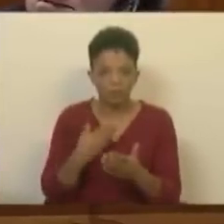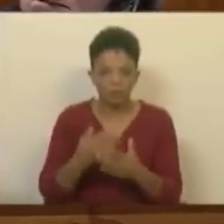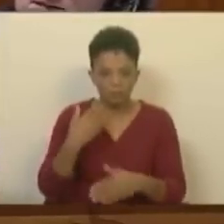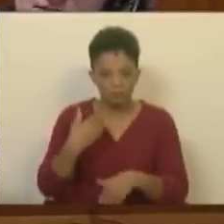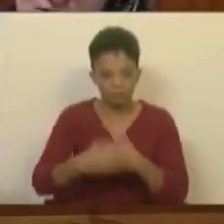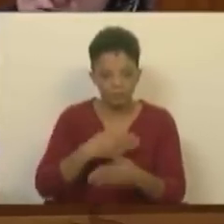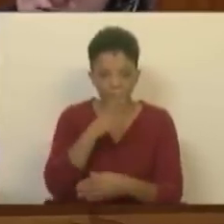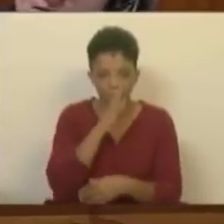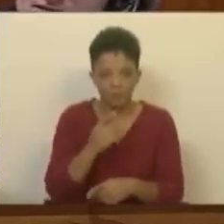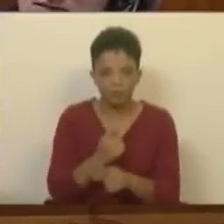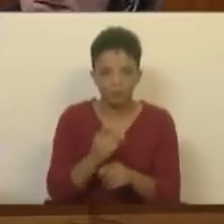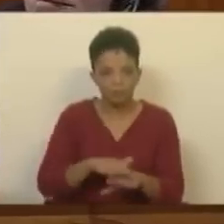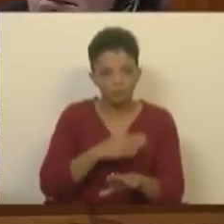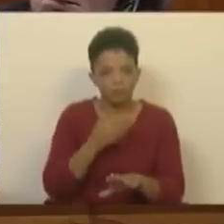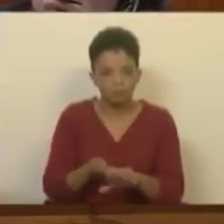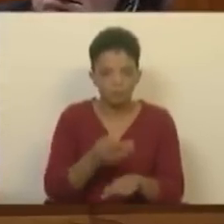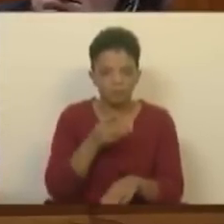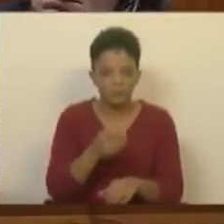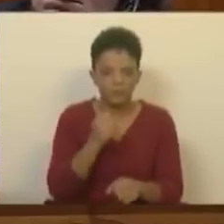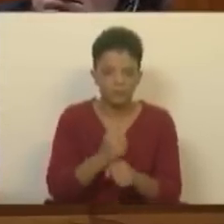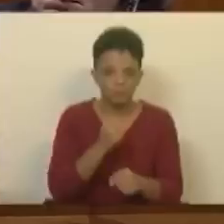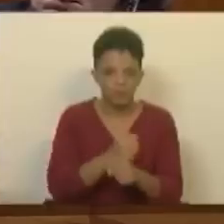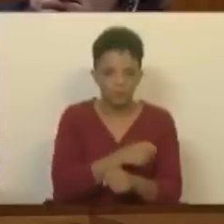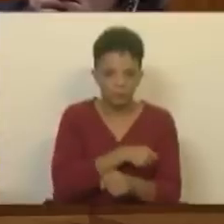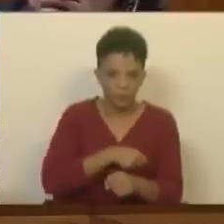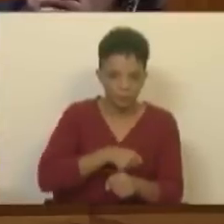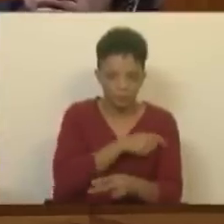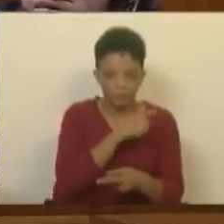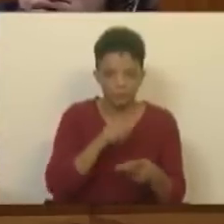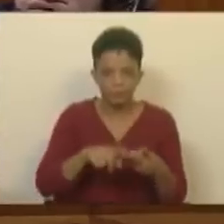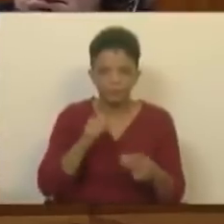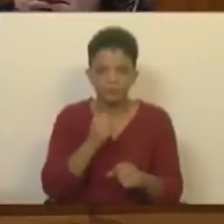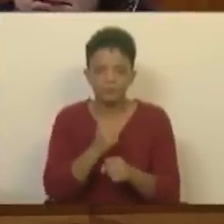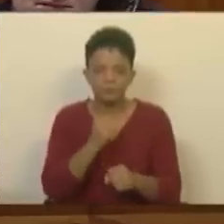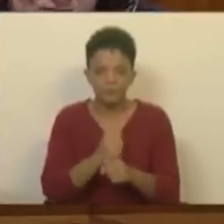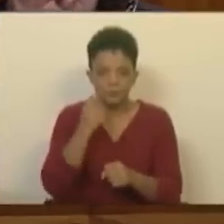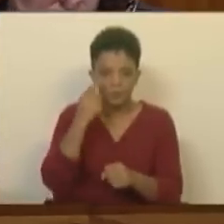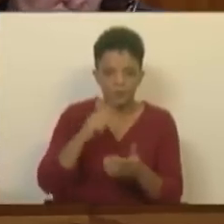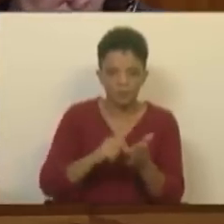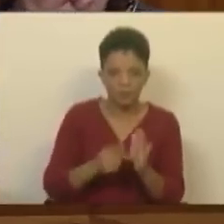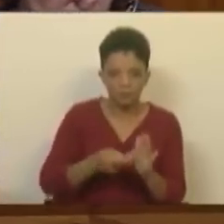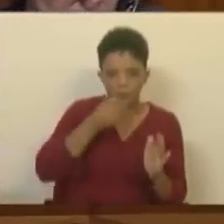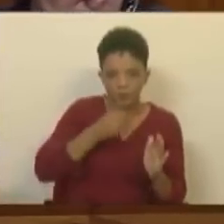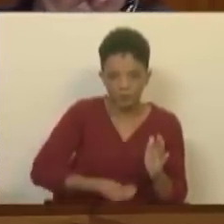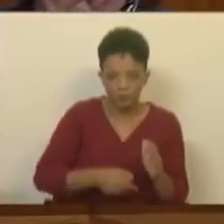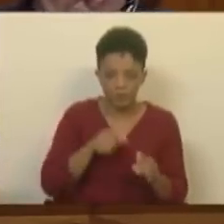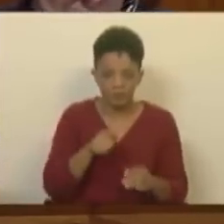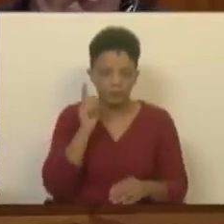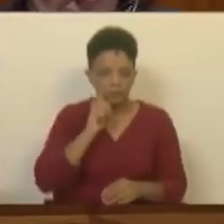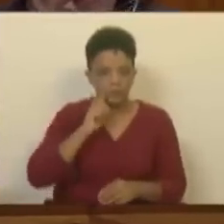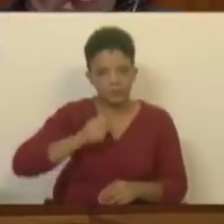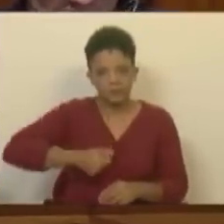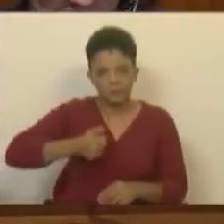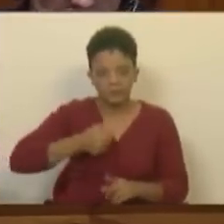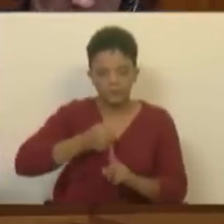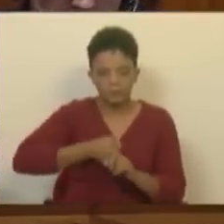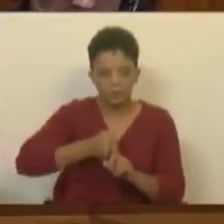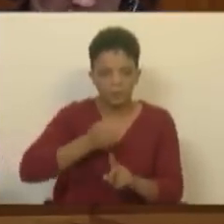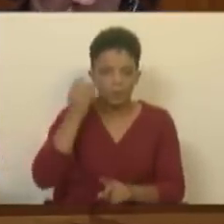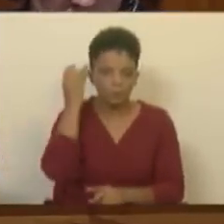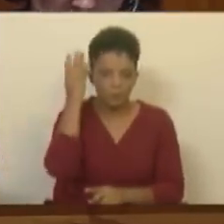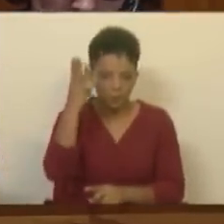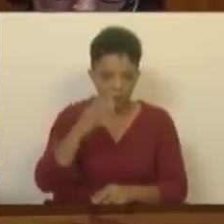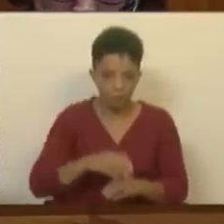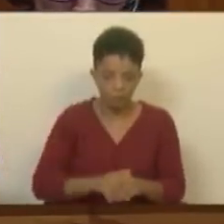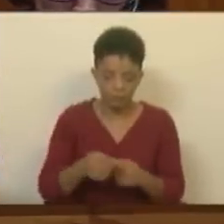execução para reforço quer da carreira de inspetores quer da carregar em especial de técnico especialistas que são fundamentais para combater a corrupção